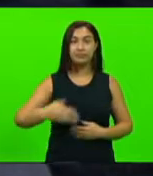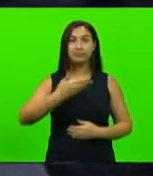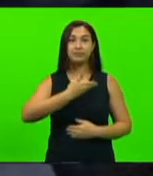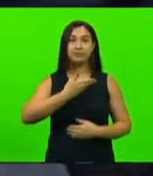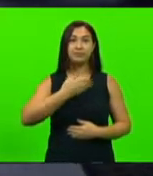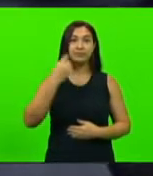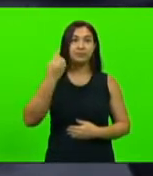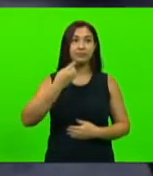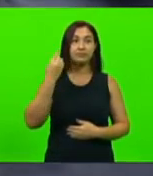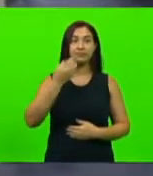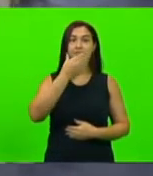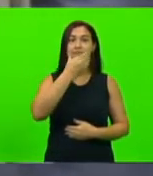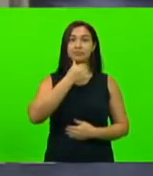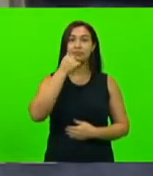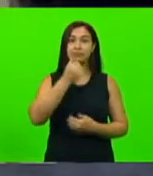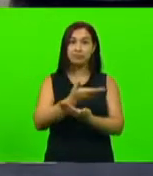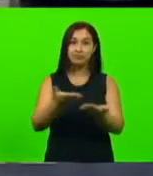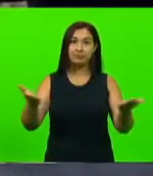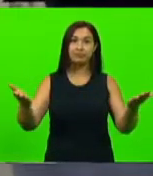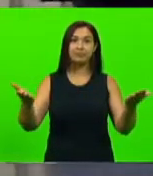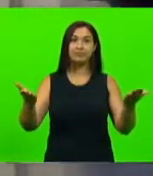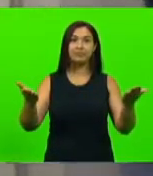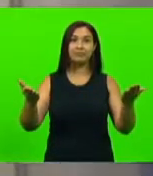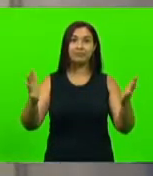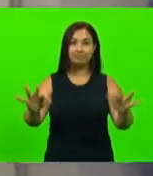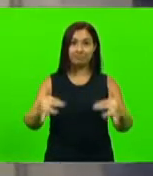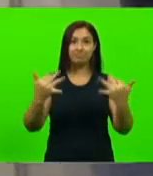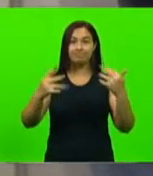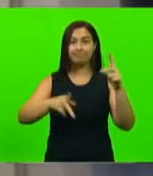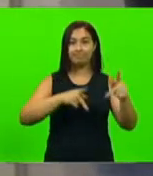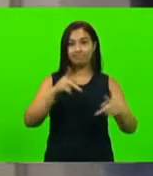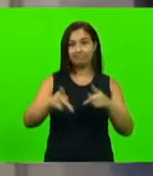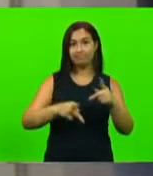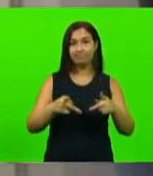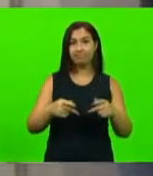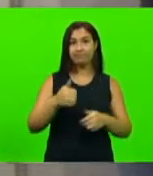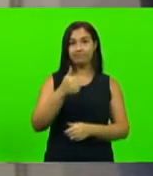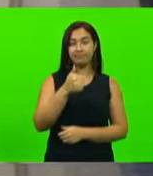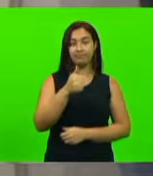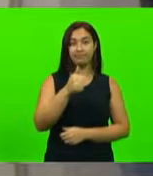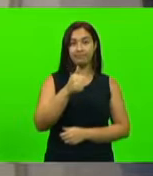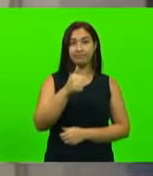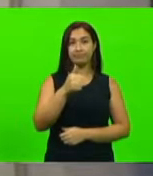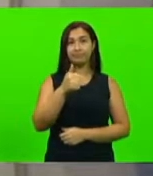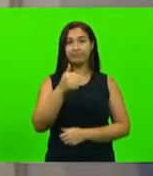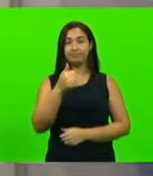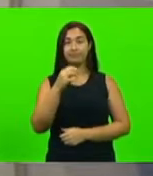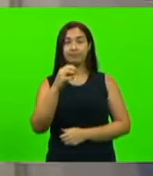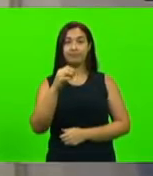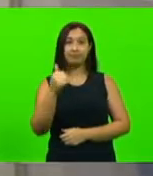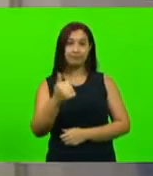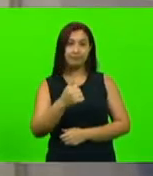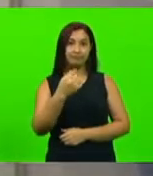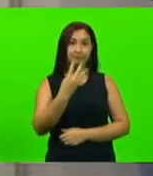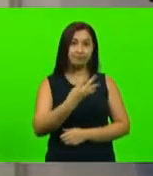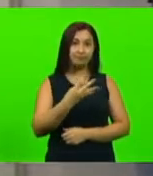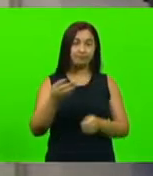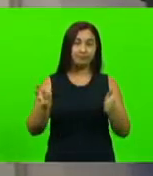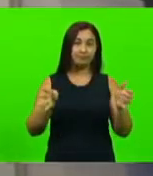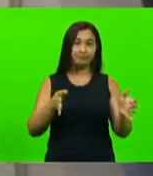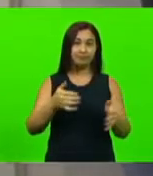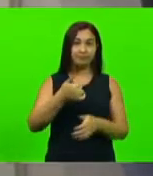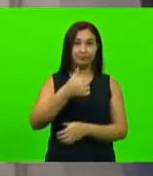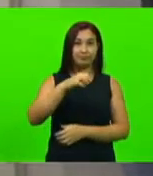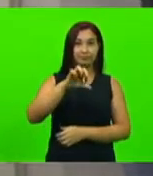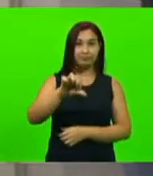deputados, cidadãos catarinenses. Ata da 11ª Sessão Ordinária da 4ª Sessão Legislativa da